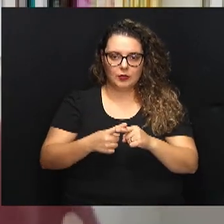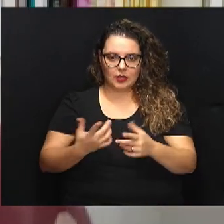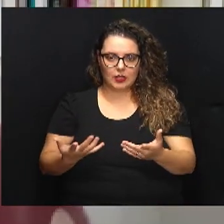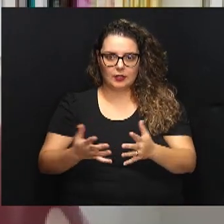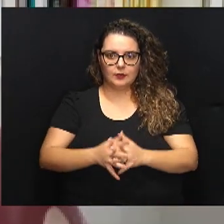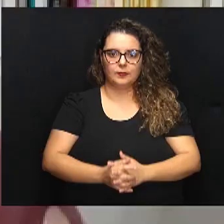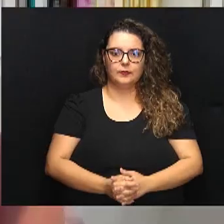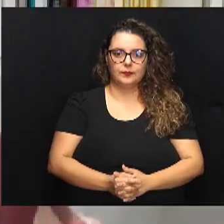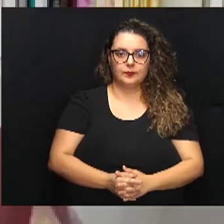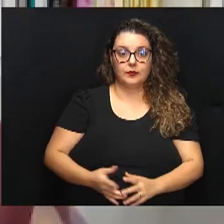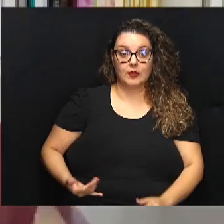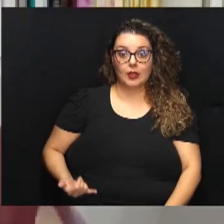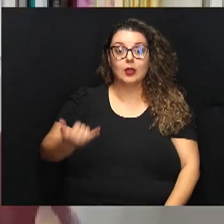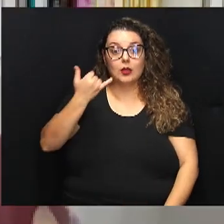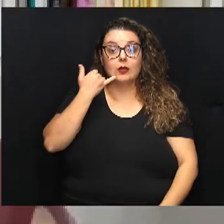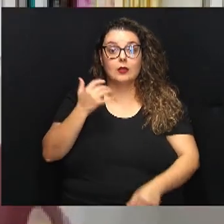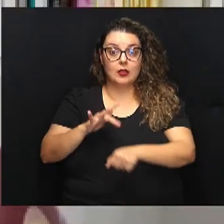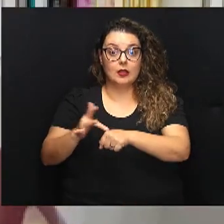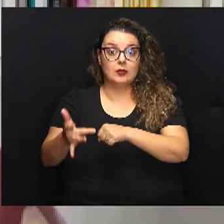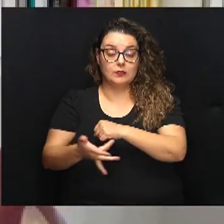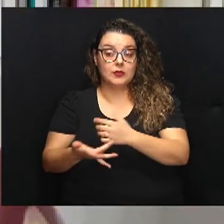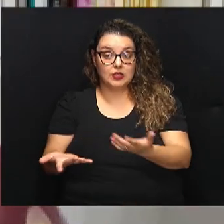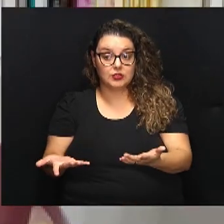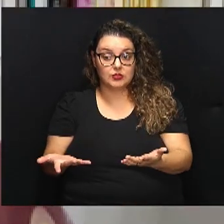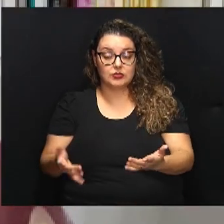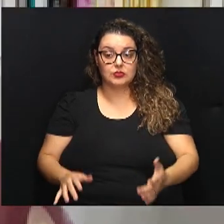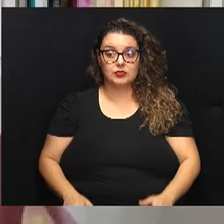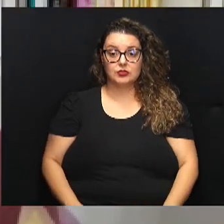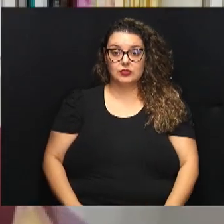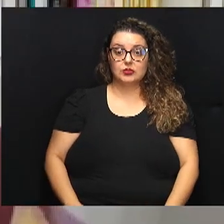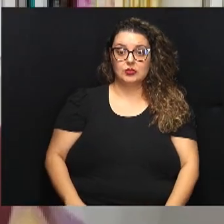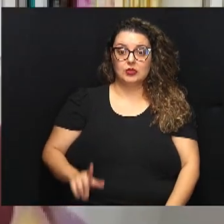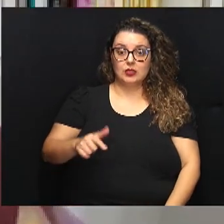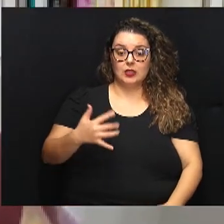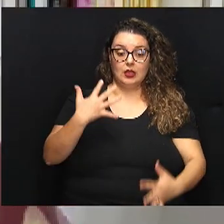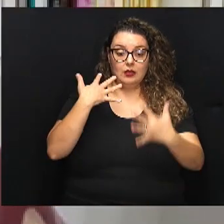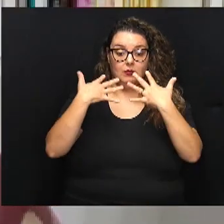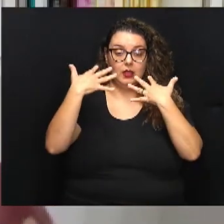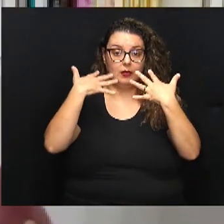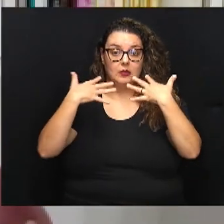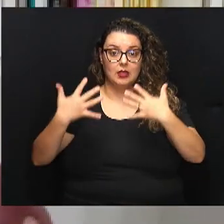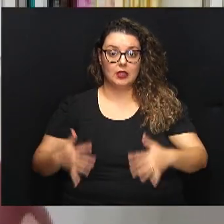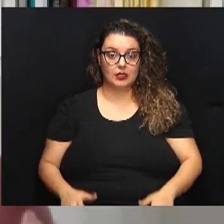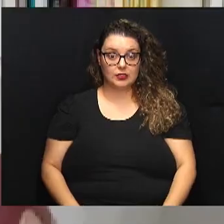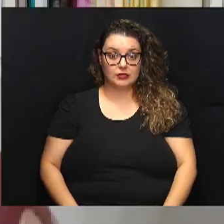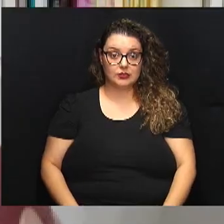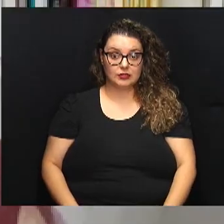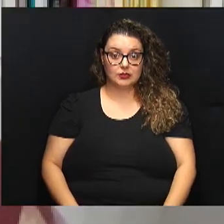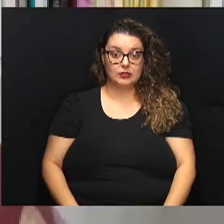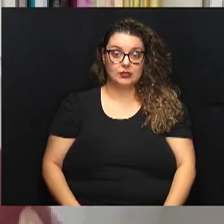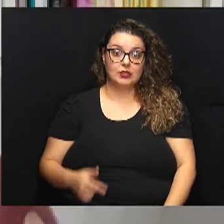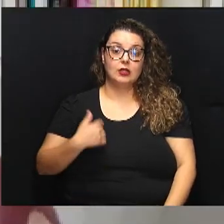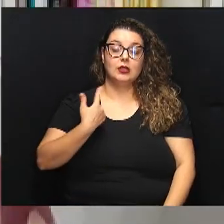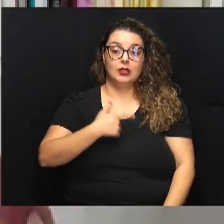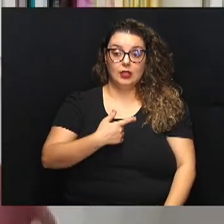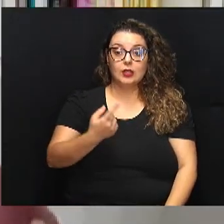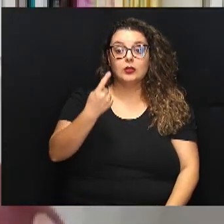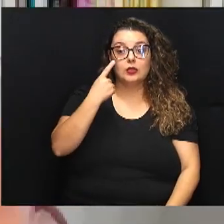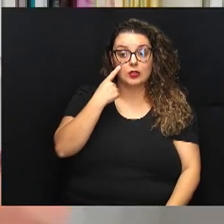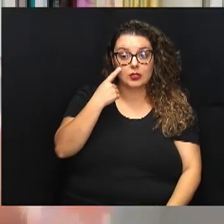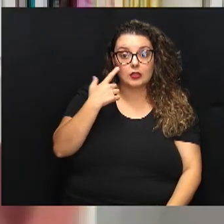o celular, as redes sociais, elas são muito atrativas, e a gente está vendo